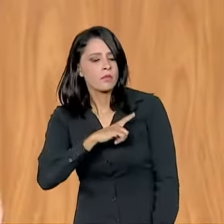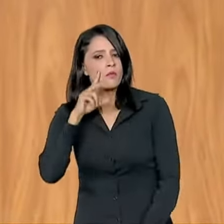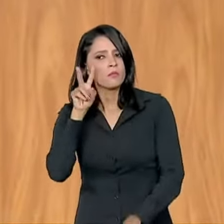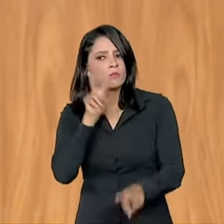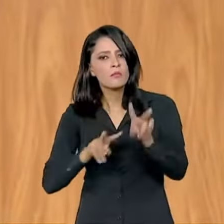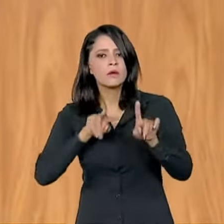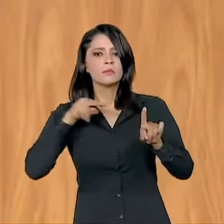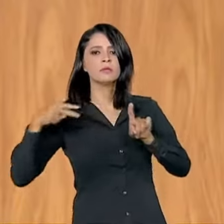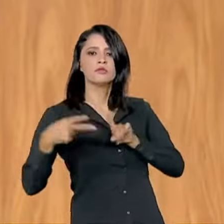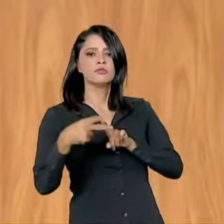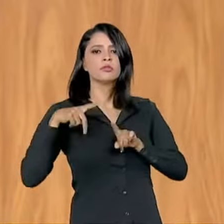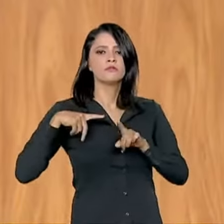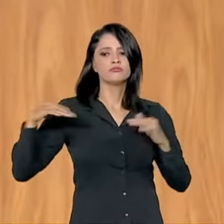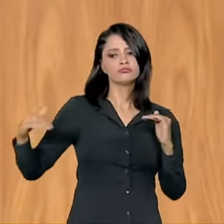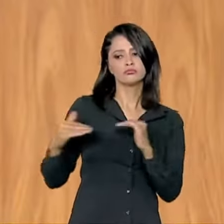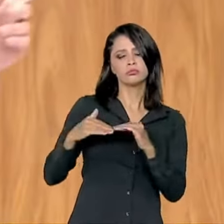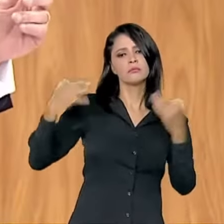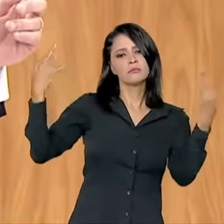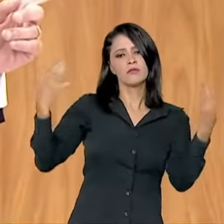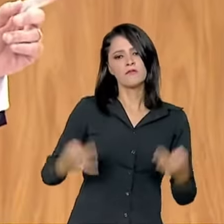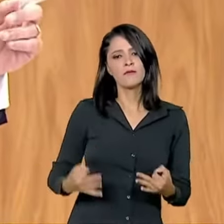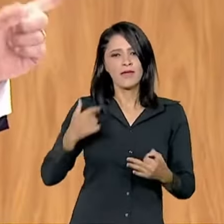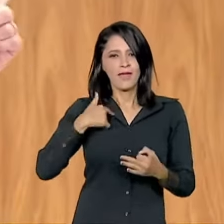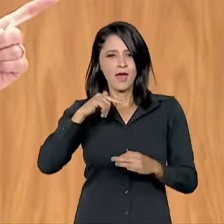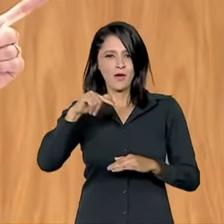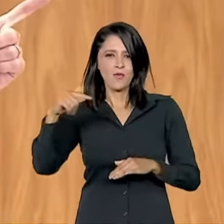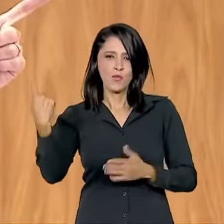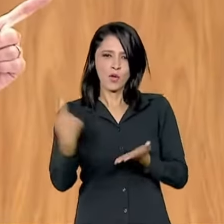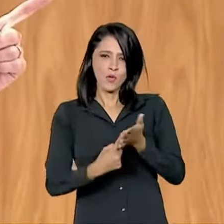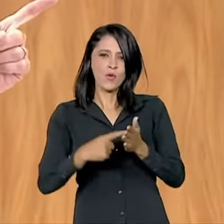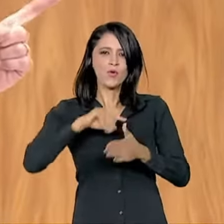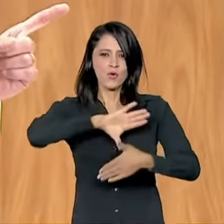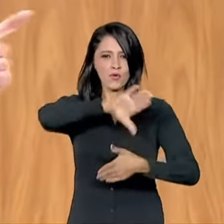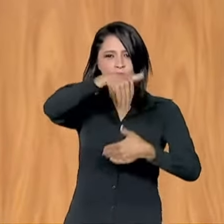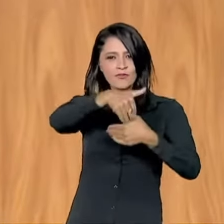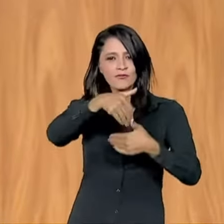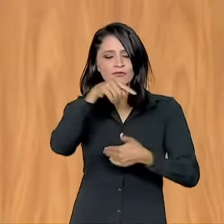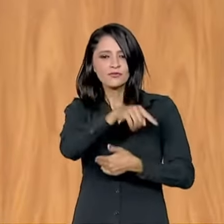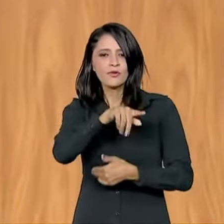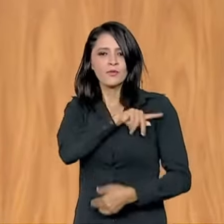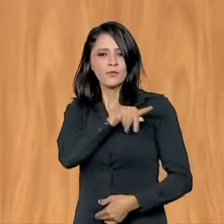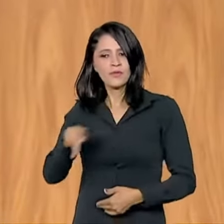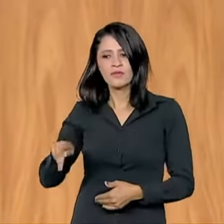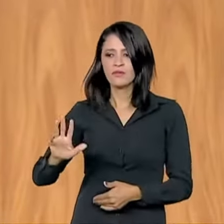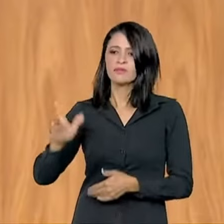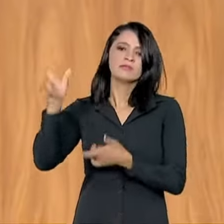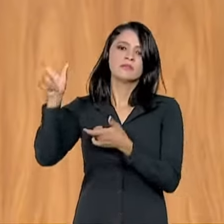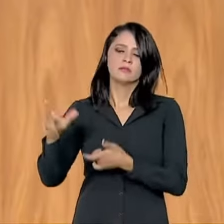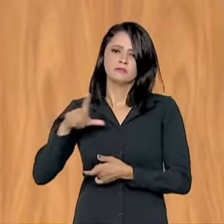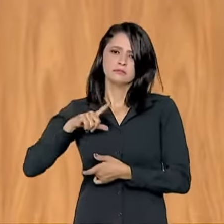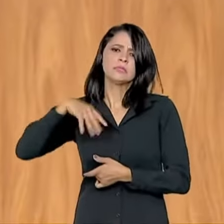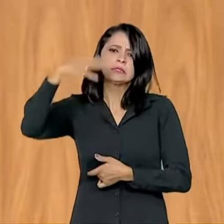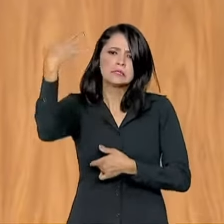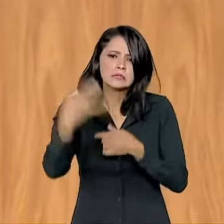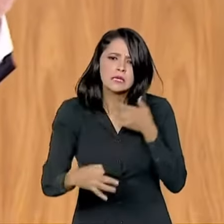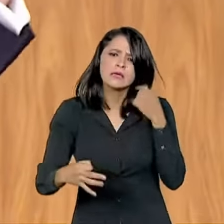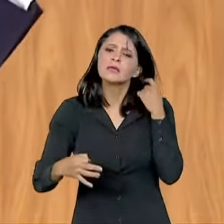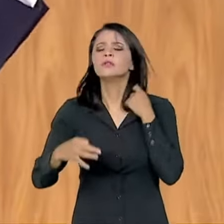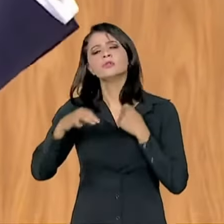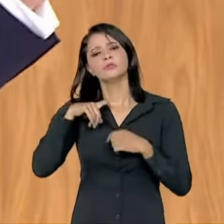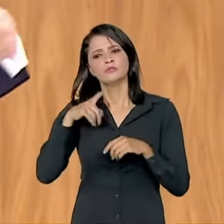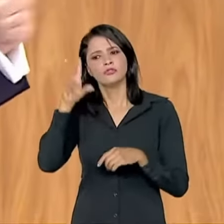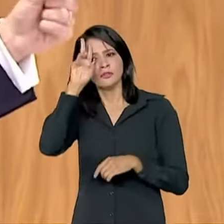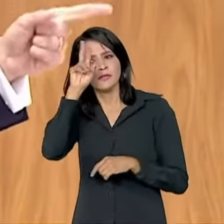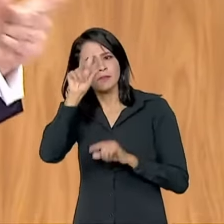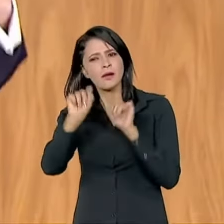visão comum perfeita. Quanto ao acordo do Mercosul, o presidente Lula teve toda a razão de